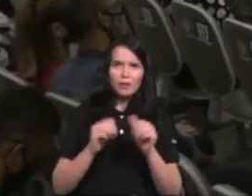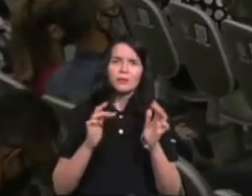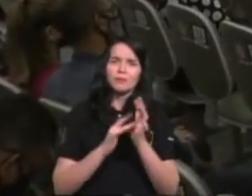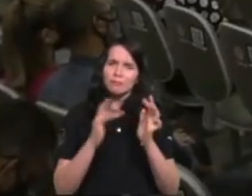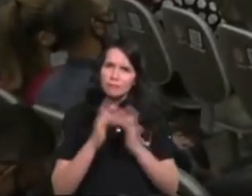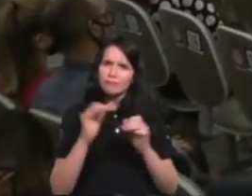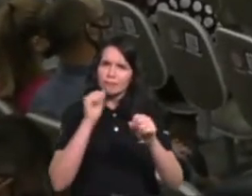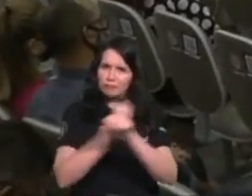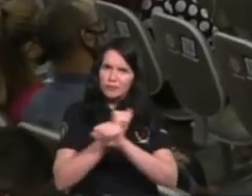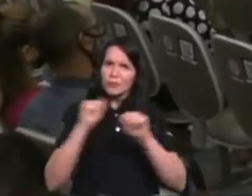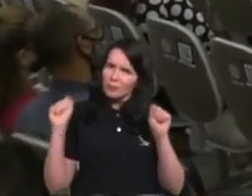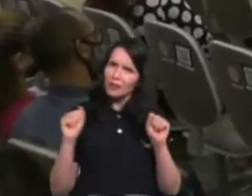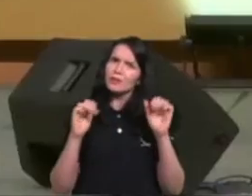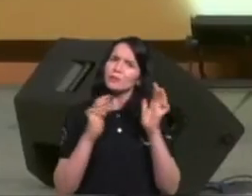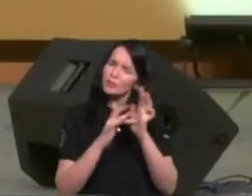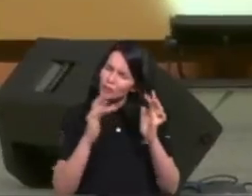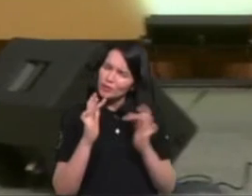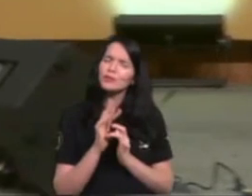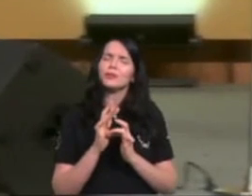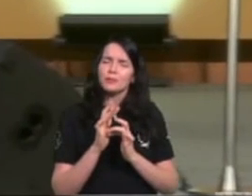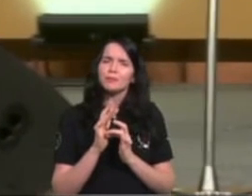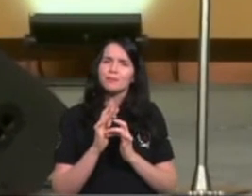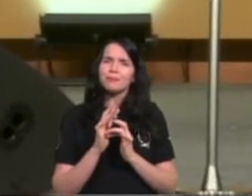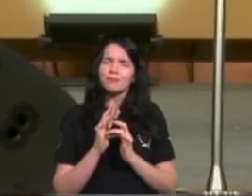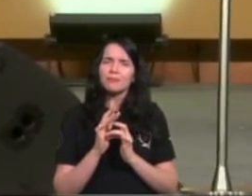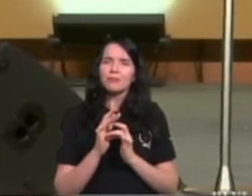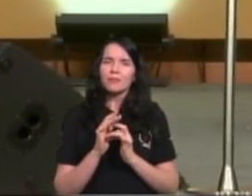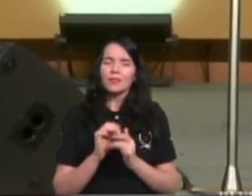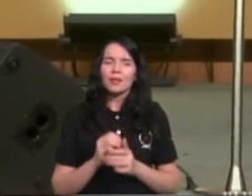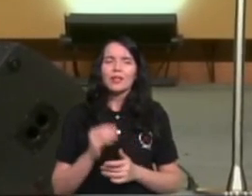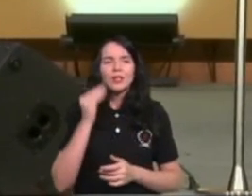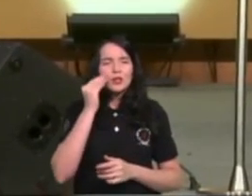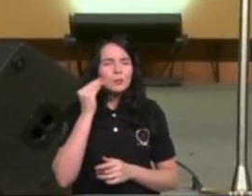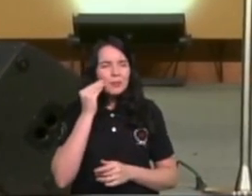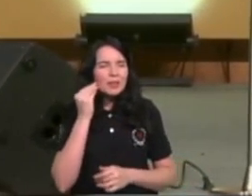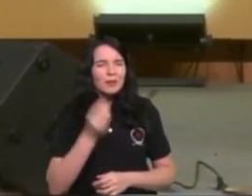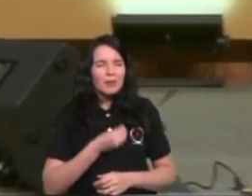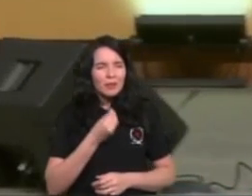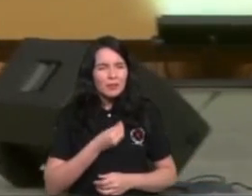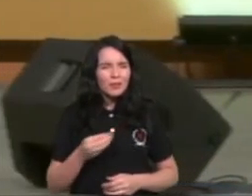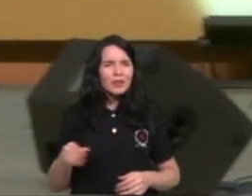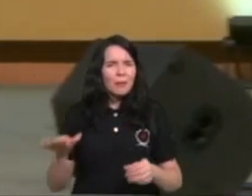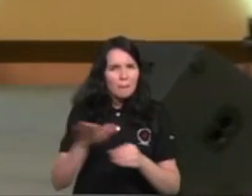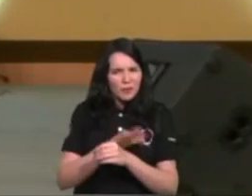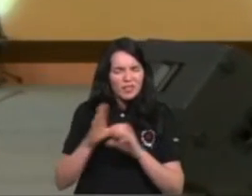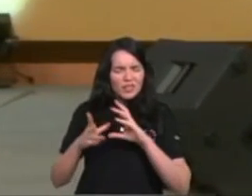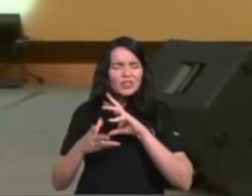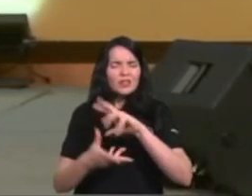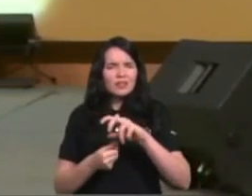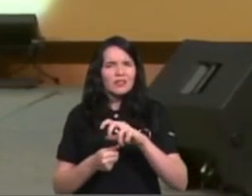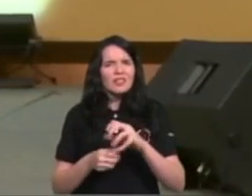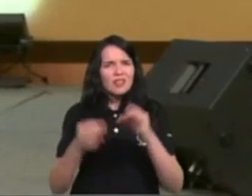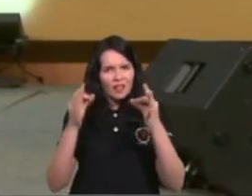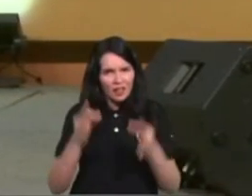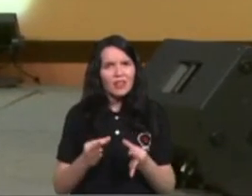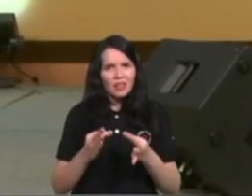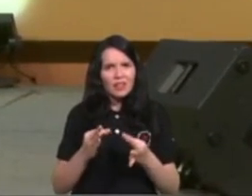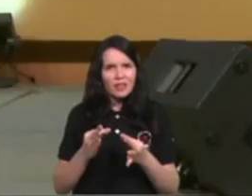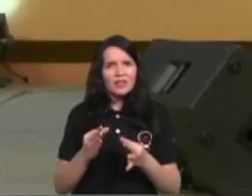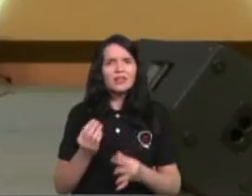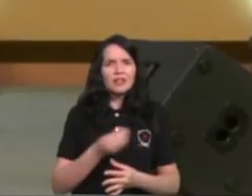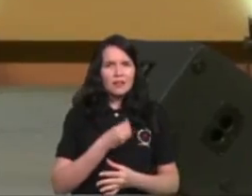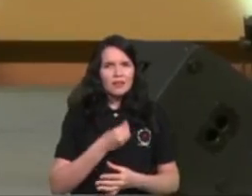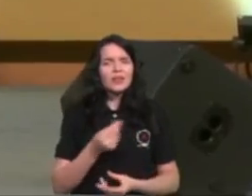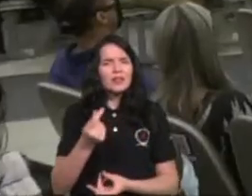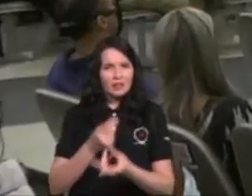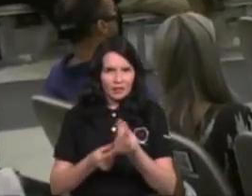por Cristo universo por Cristo alguém que vai a vida abundante na terra e Tem a certeza da